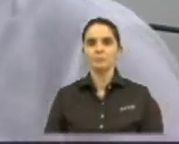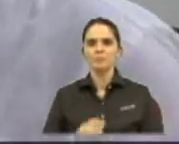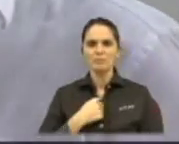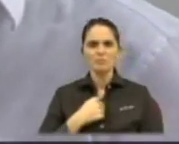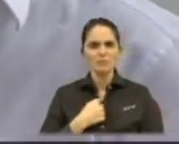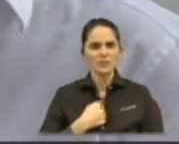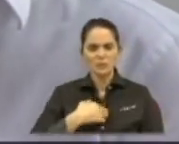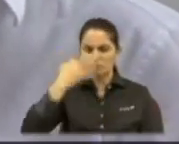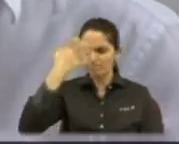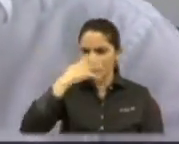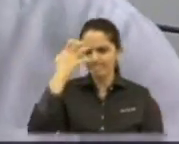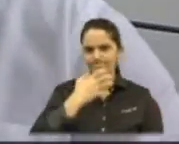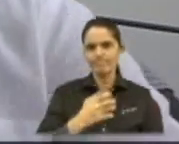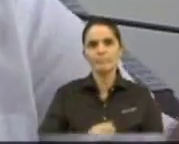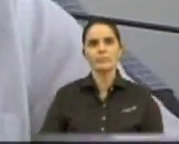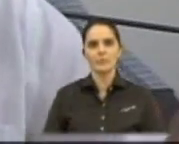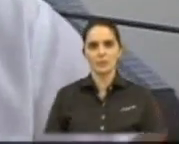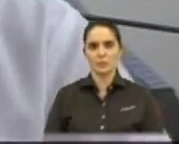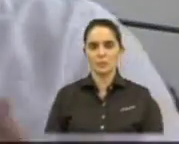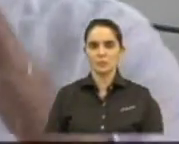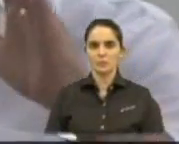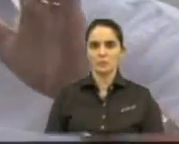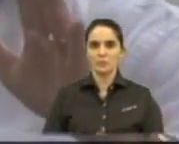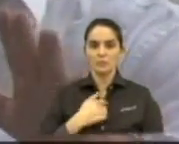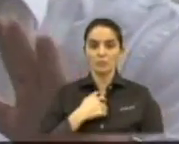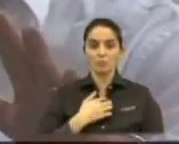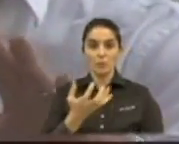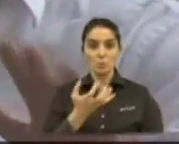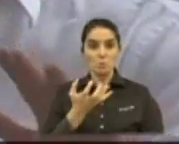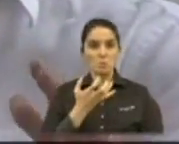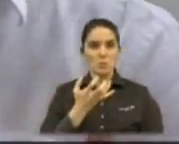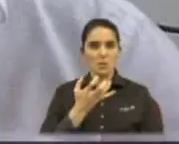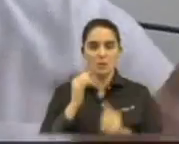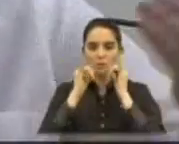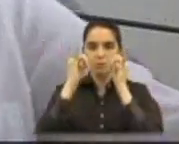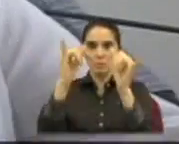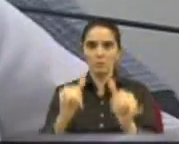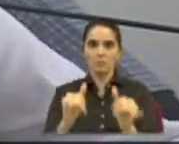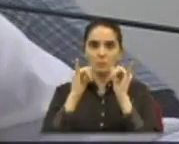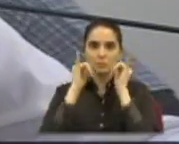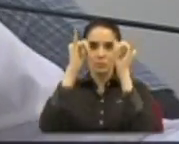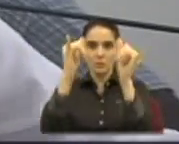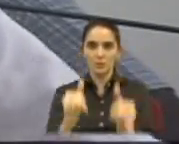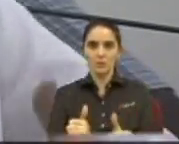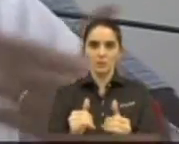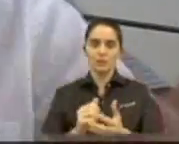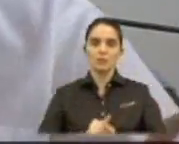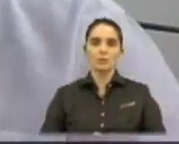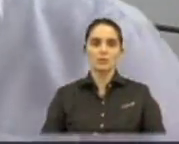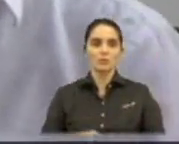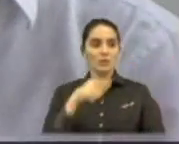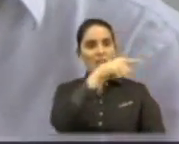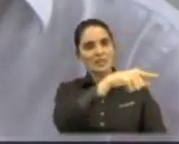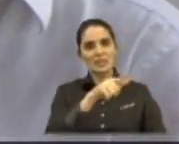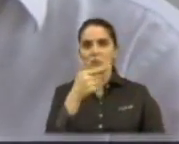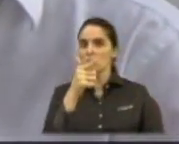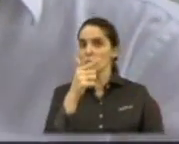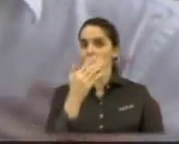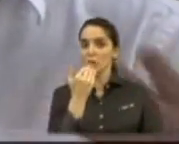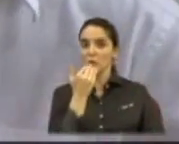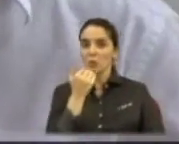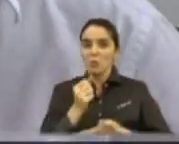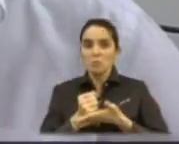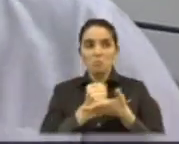tão indignado com o que aconteceu, que tentei fazer uma campanha, mas eles não tem como chegar alimentação e outras coisas